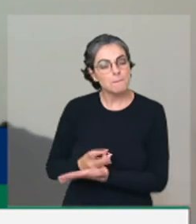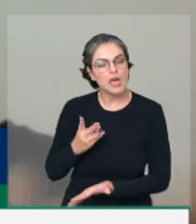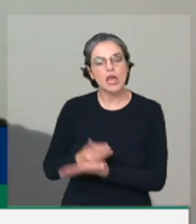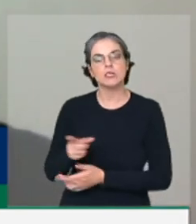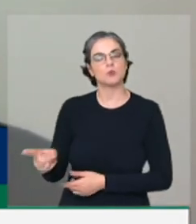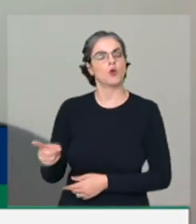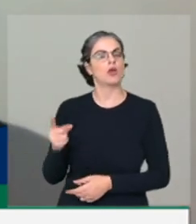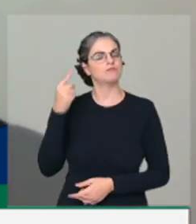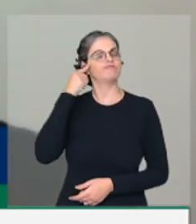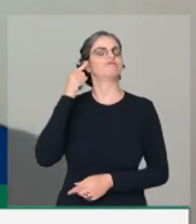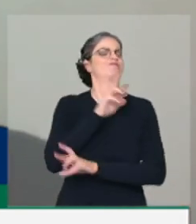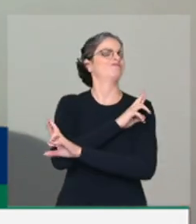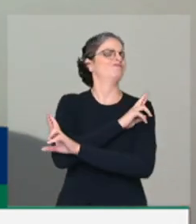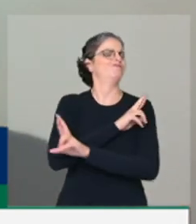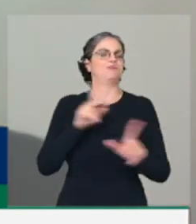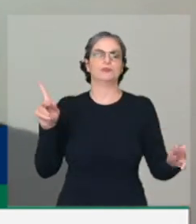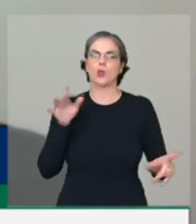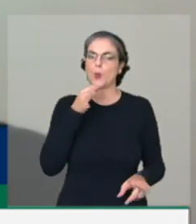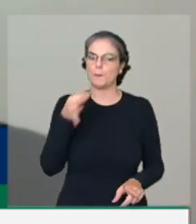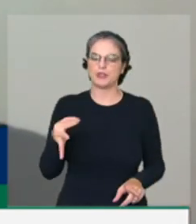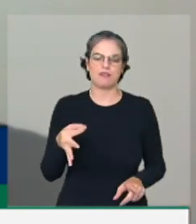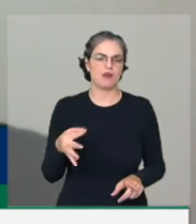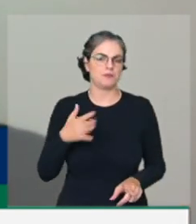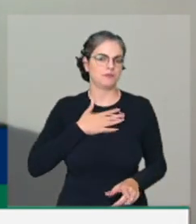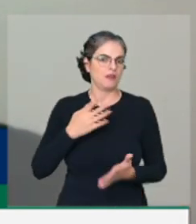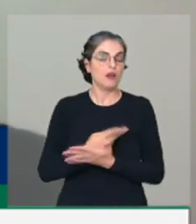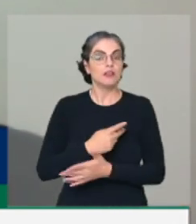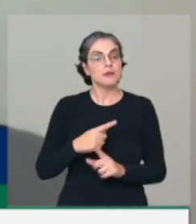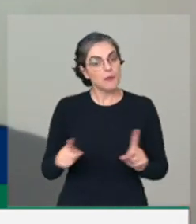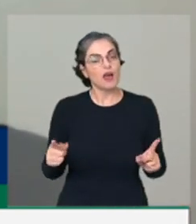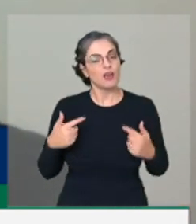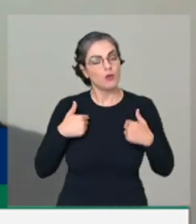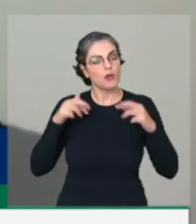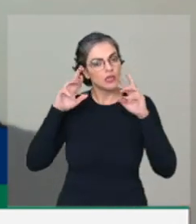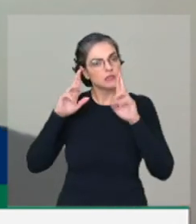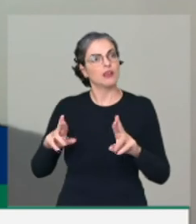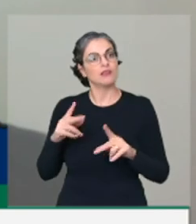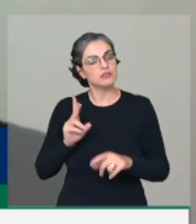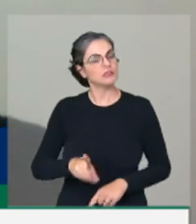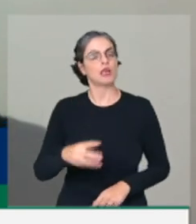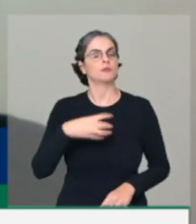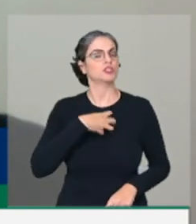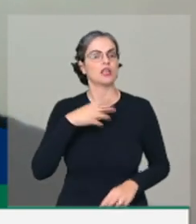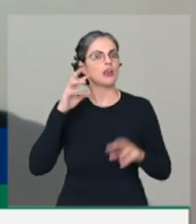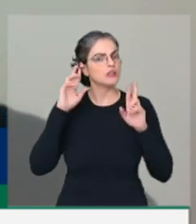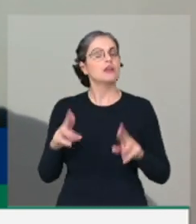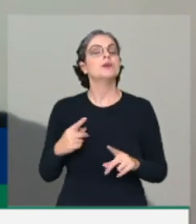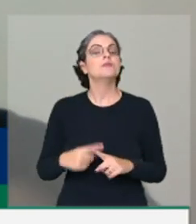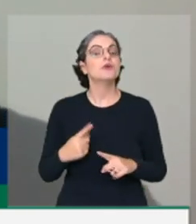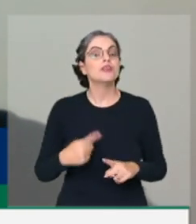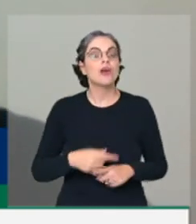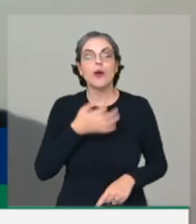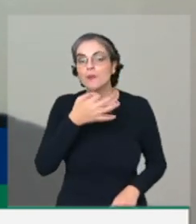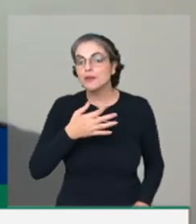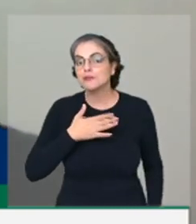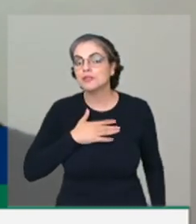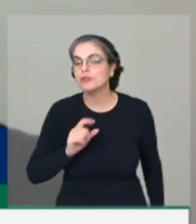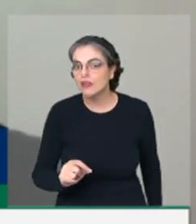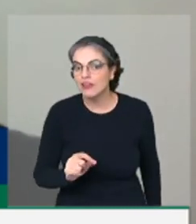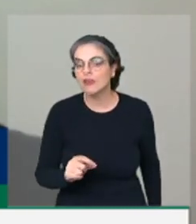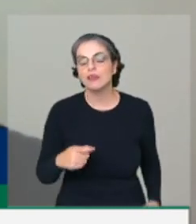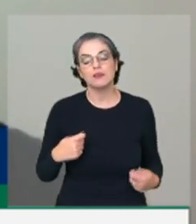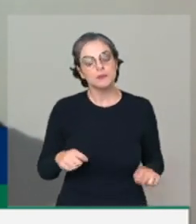ideológico que ele seja, de outra esteira política. Portanto, esse respeito eu sempre tive, porque acho que esse caso o parlamento em conjunto